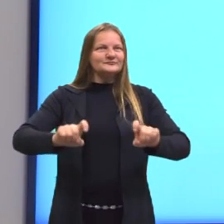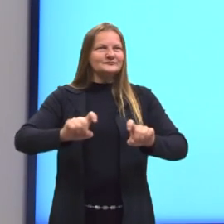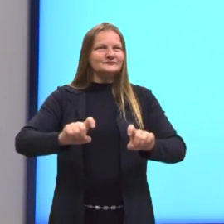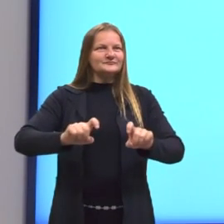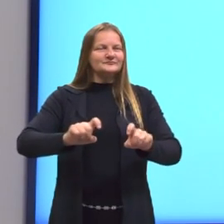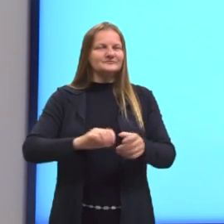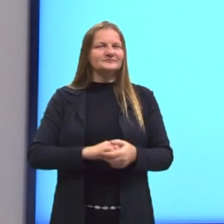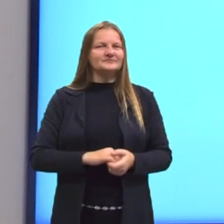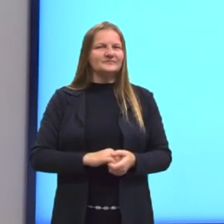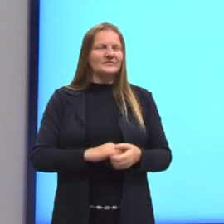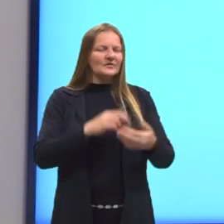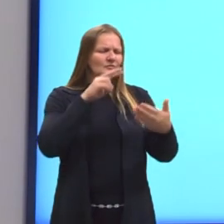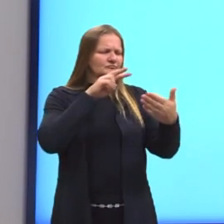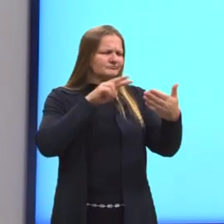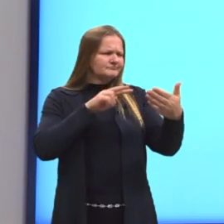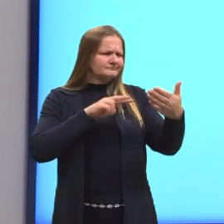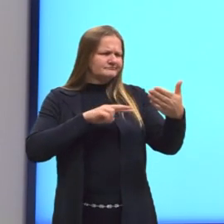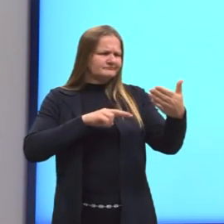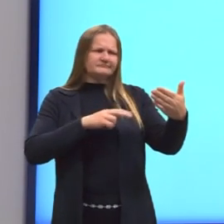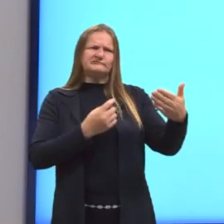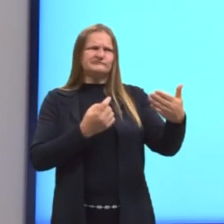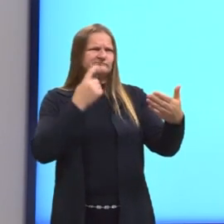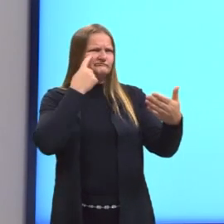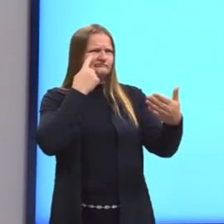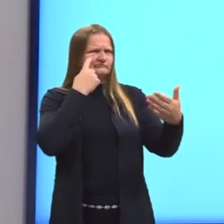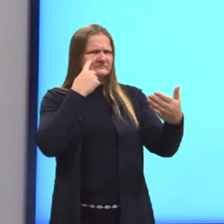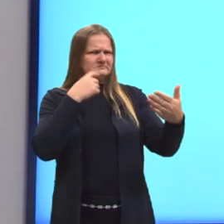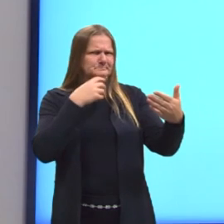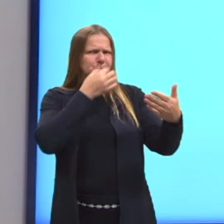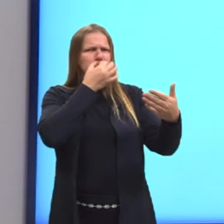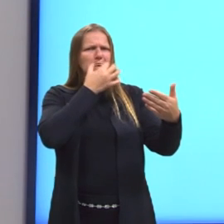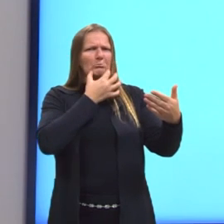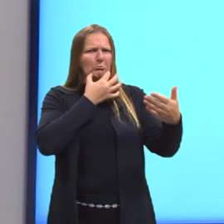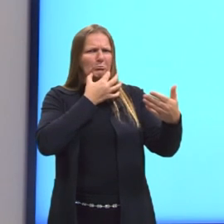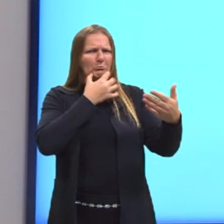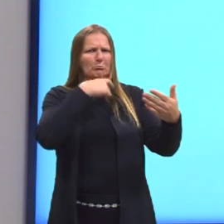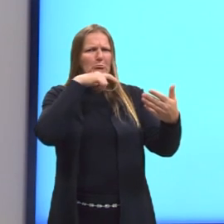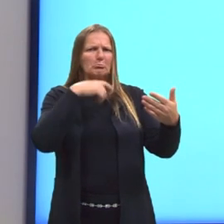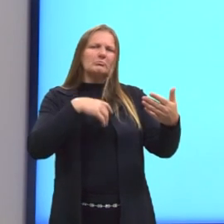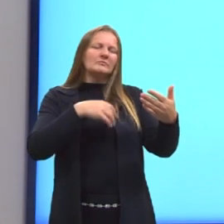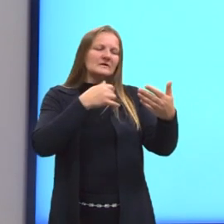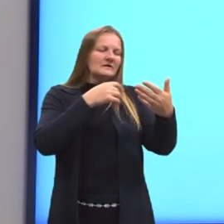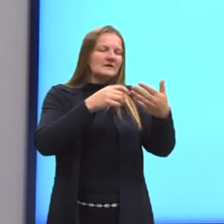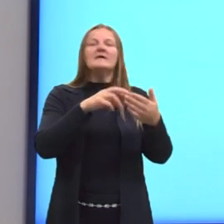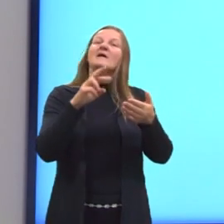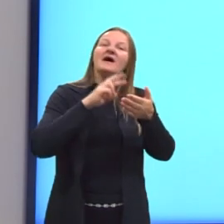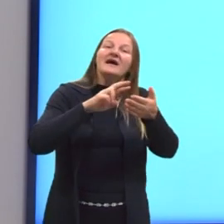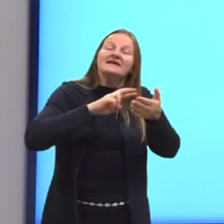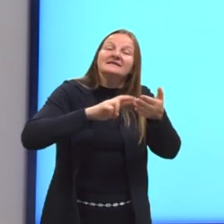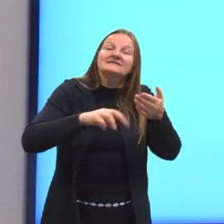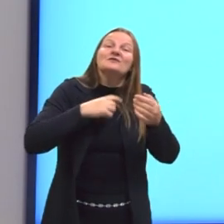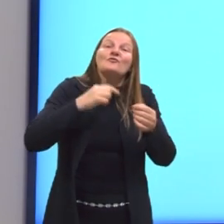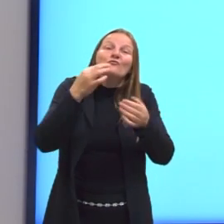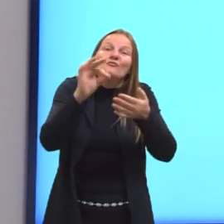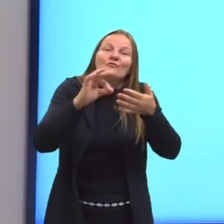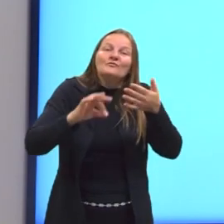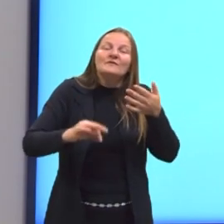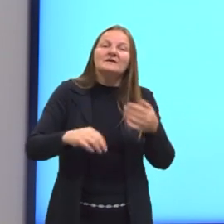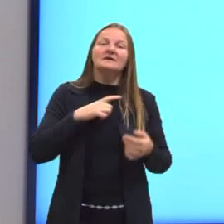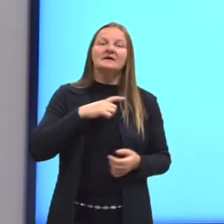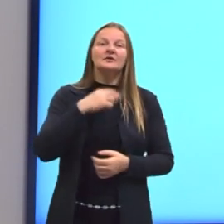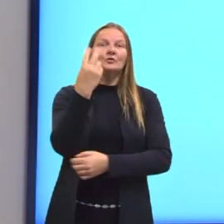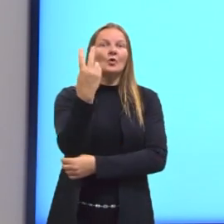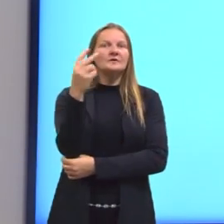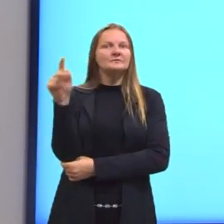eu tenho uma definição breve sobre essa história das competências né a redação é corrigida por pelo menos